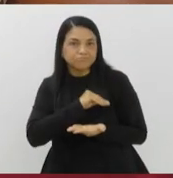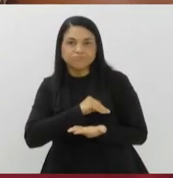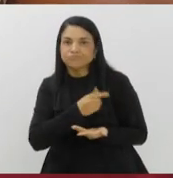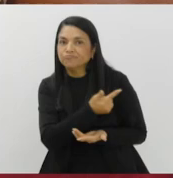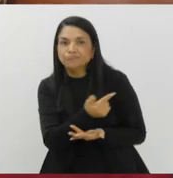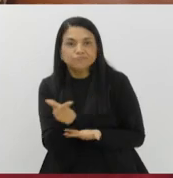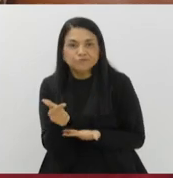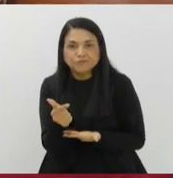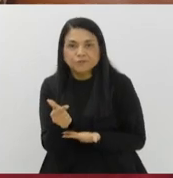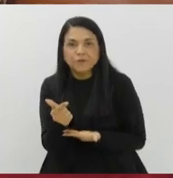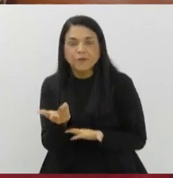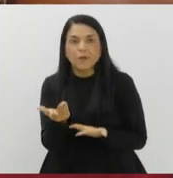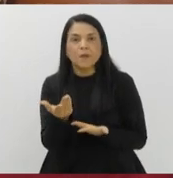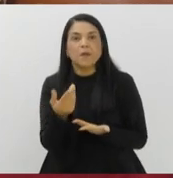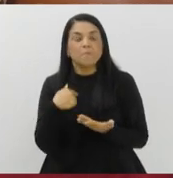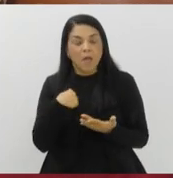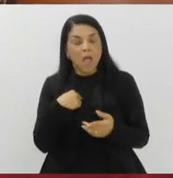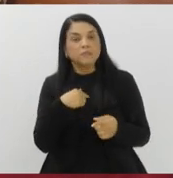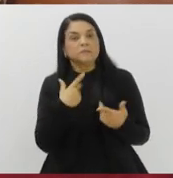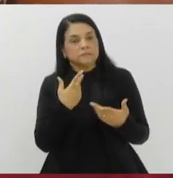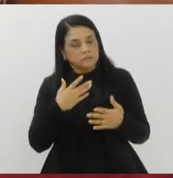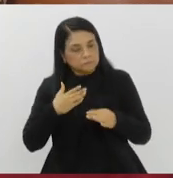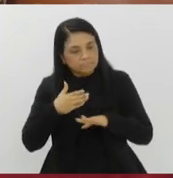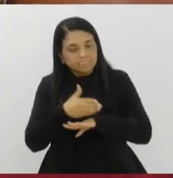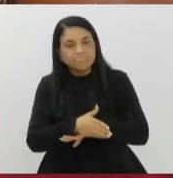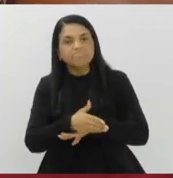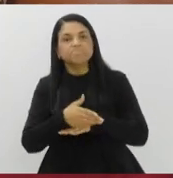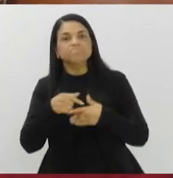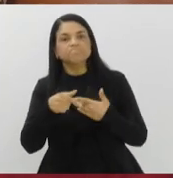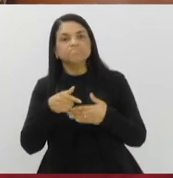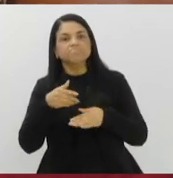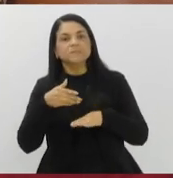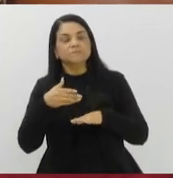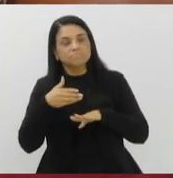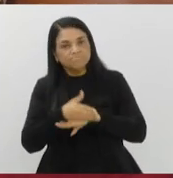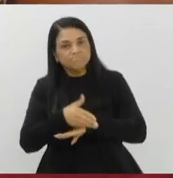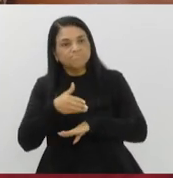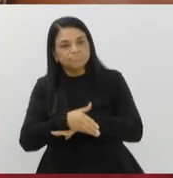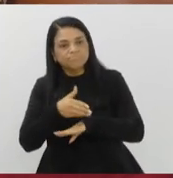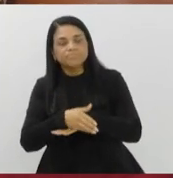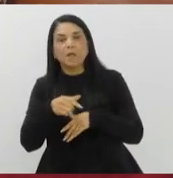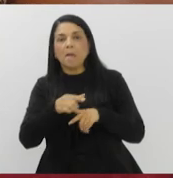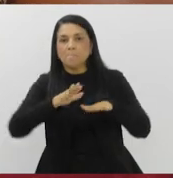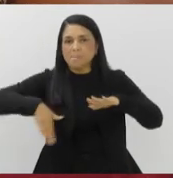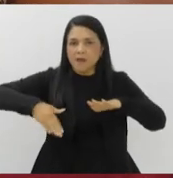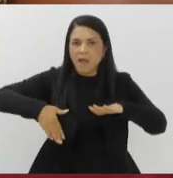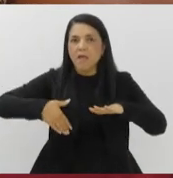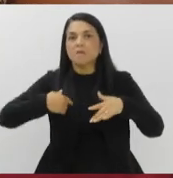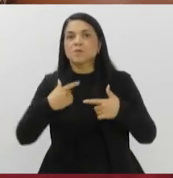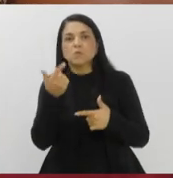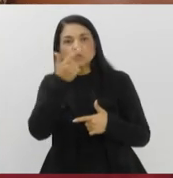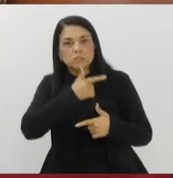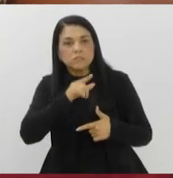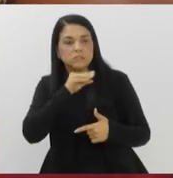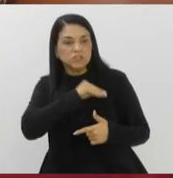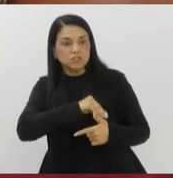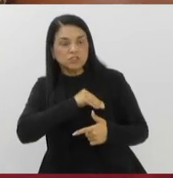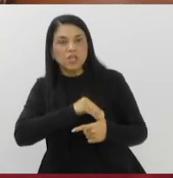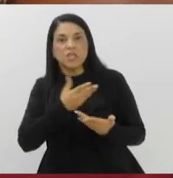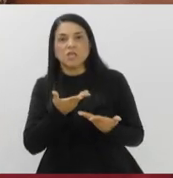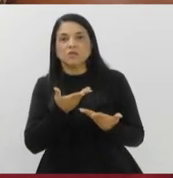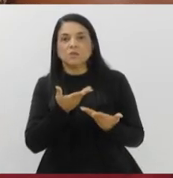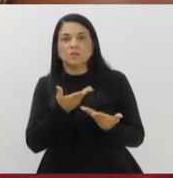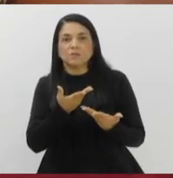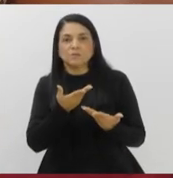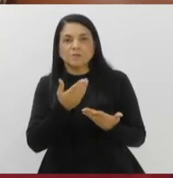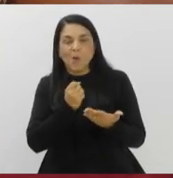né? Mesmo porque com a pandemia, mas a gente tinha que sustentar nossos filhos, a gente tinha que levar comida para casa, a gente tinha que levar, porque a gente